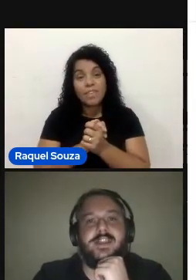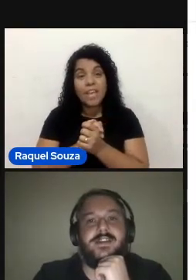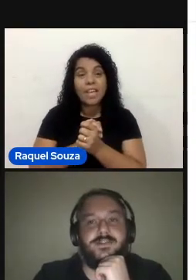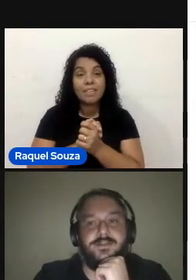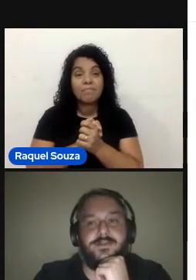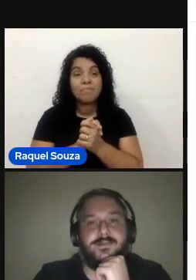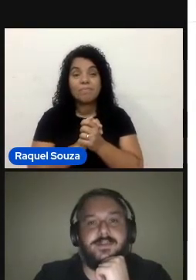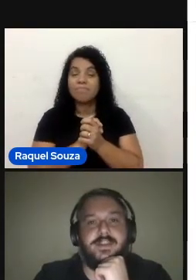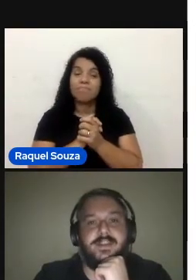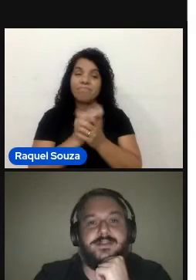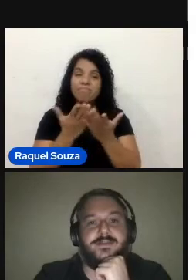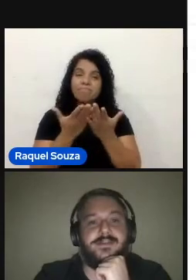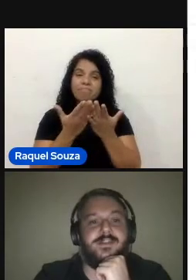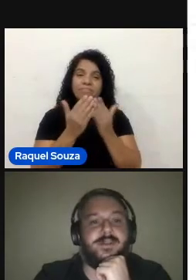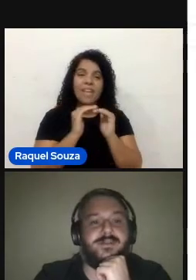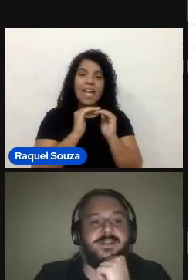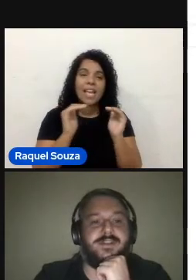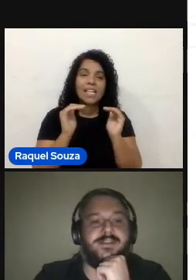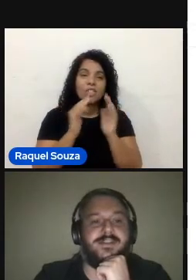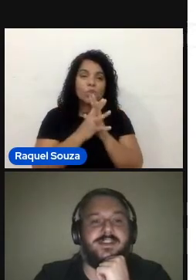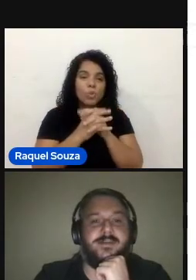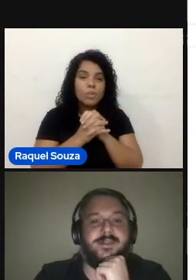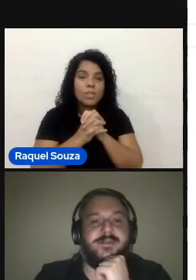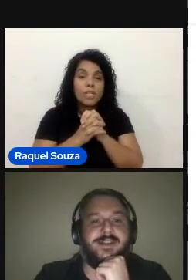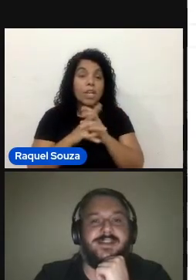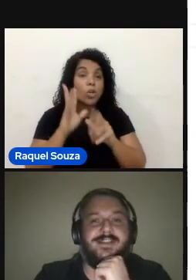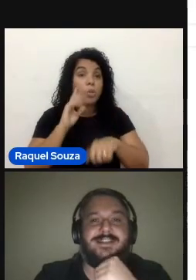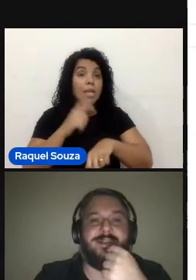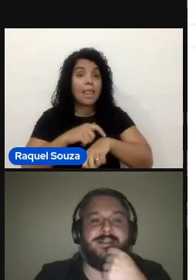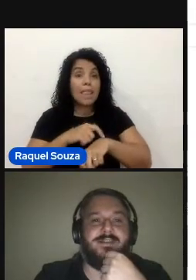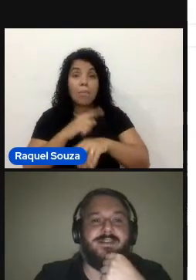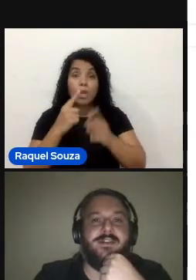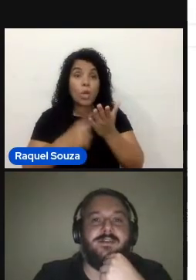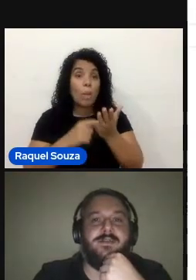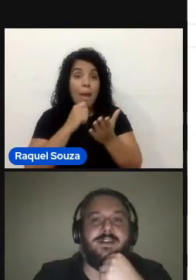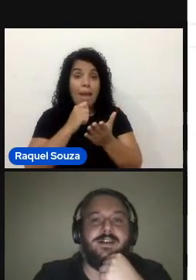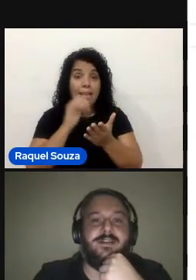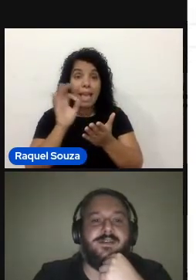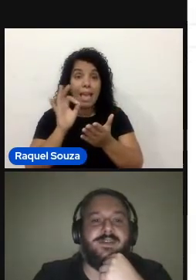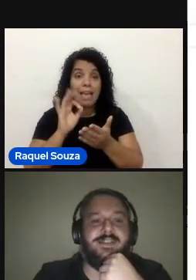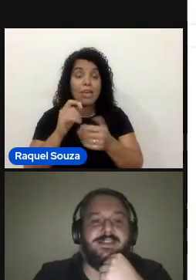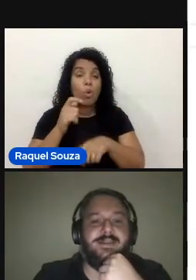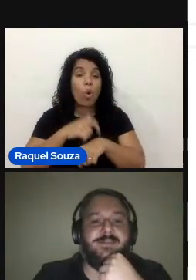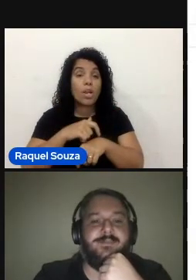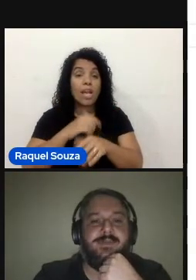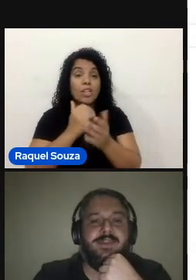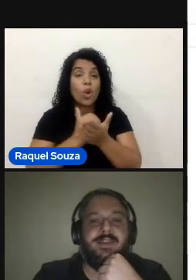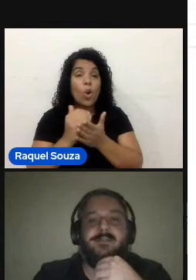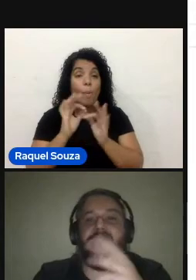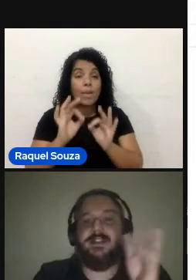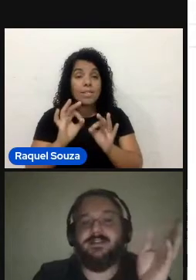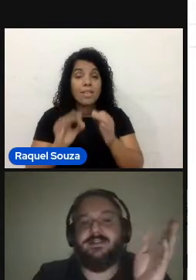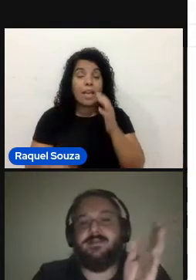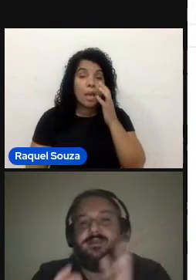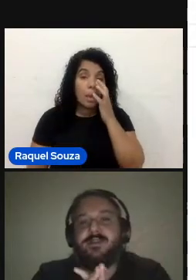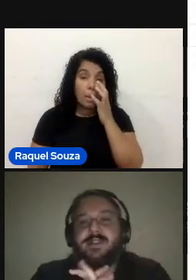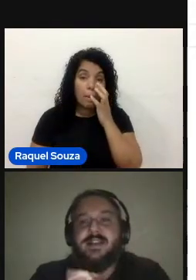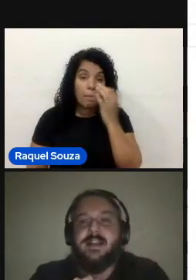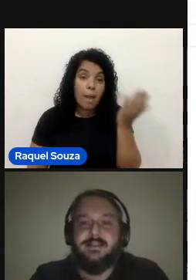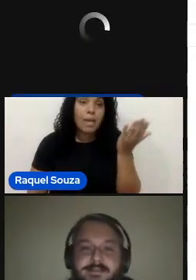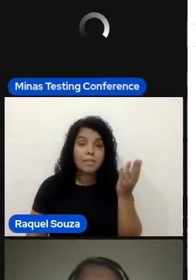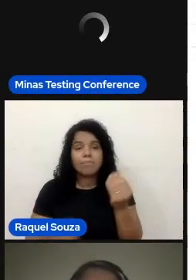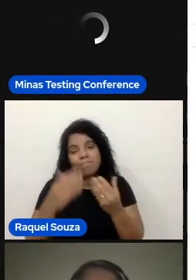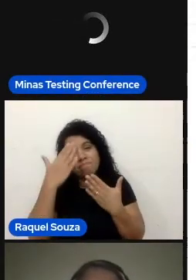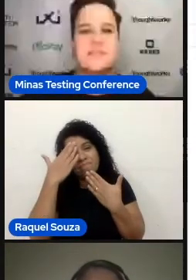É isto. É isto. Eu não sei como é que eu estou em relação a tempo, porque eu não marquei exatamente o horário que eu comecei. Mas, muito